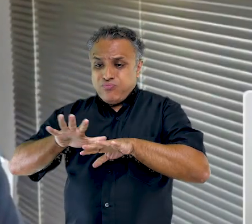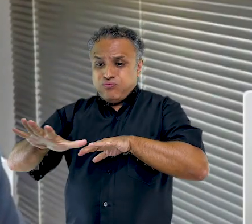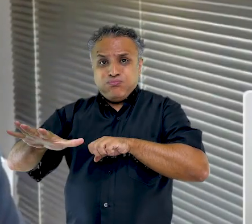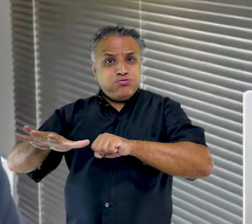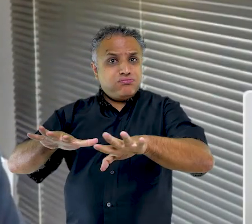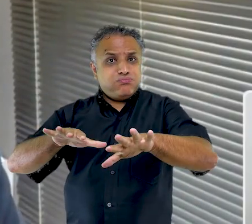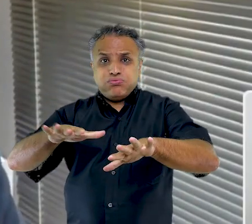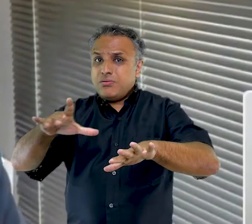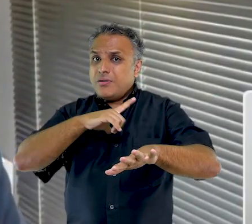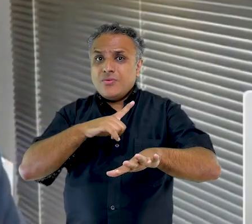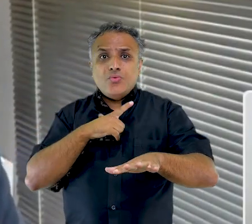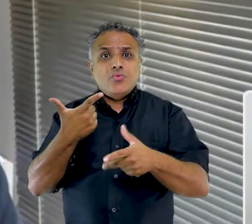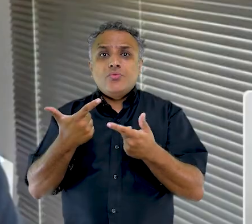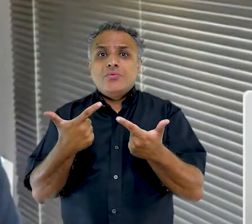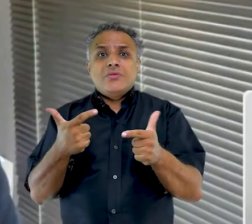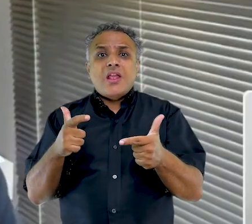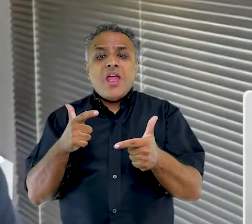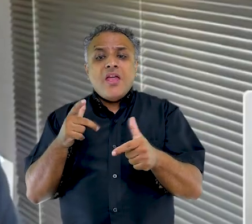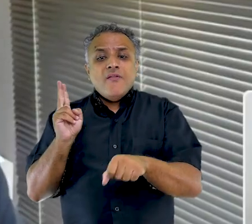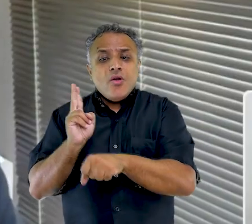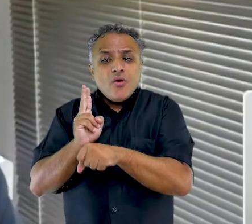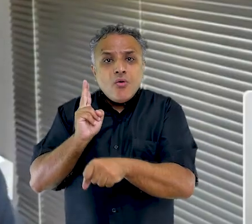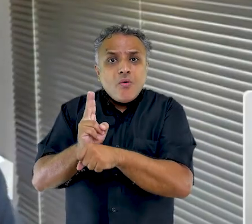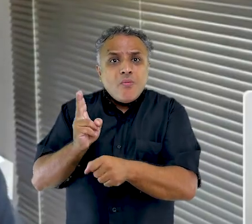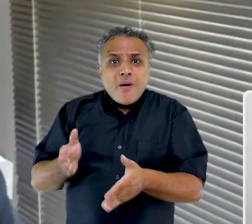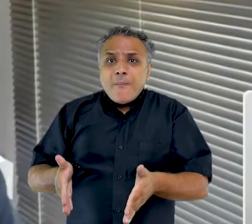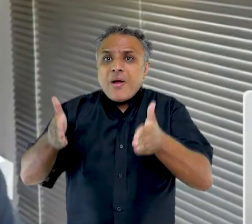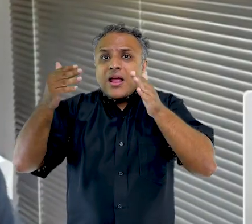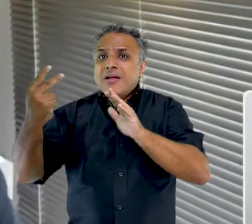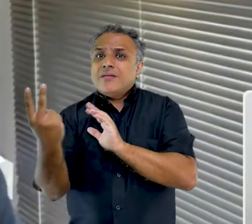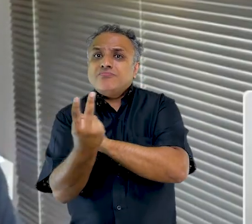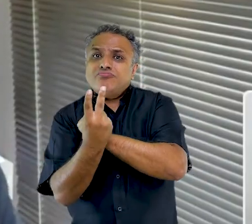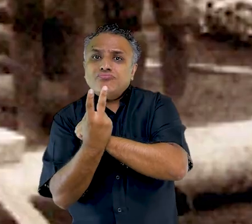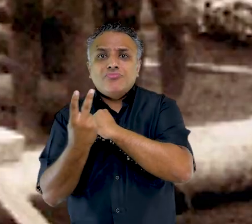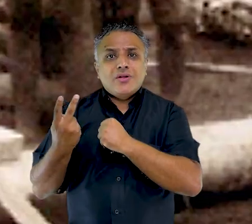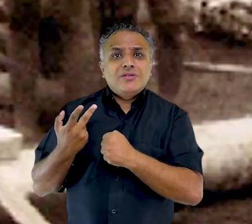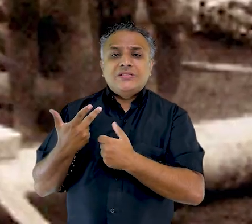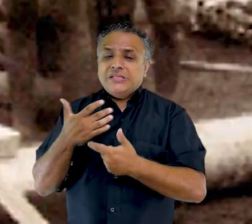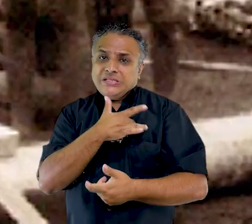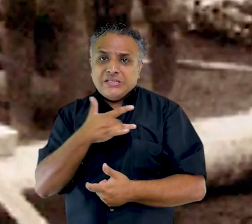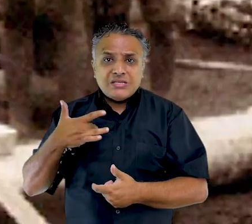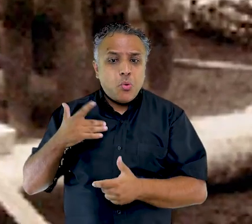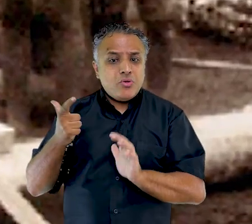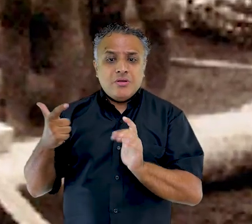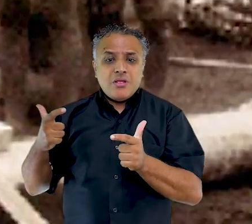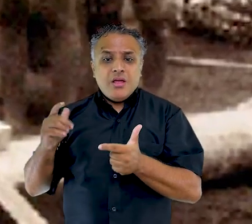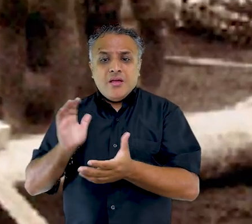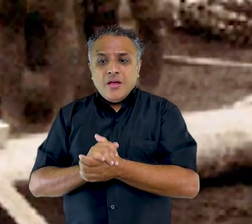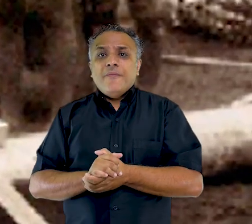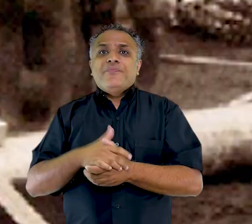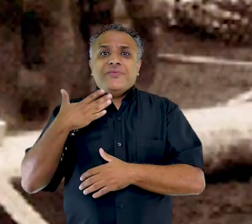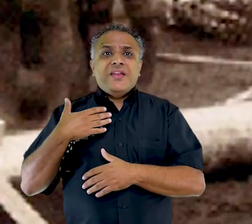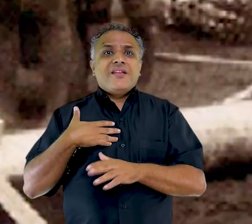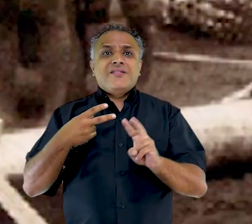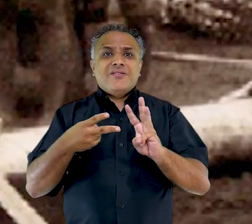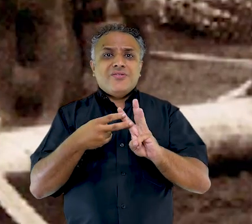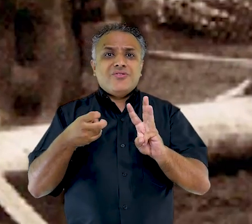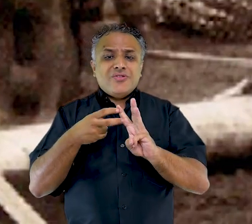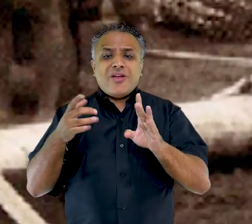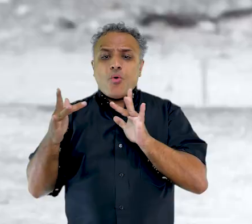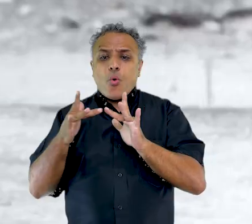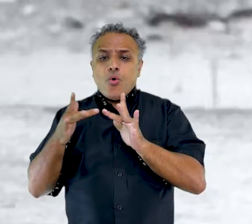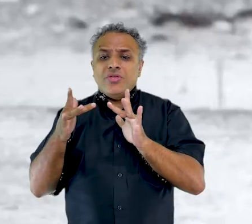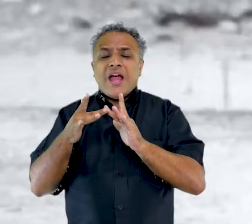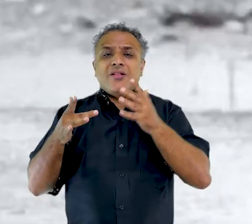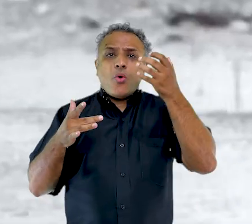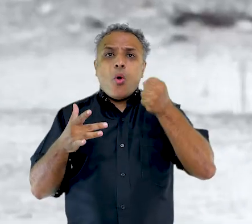dizer, não houve a construção de nenhuma barreira sanitária, né? Ao contrário, esses indígenas tinham contato direto com o homem branco